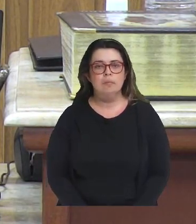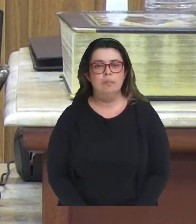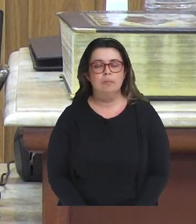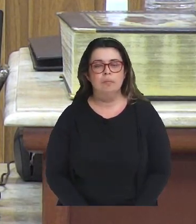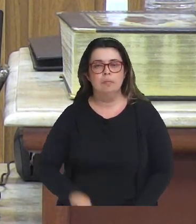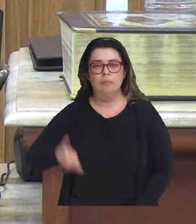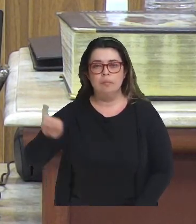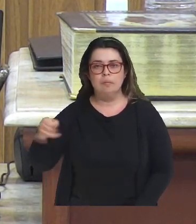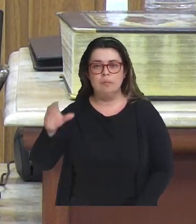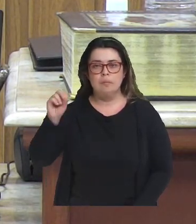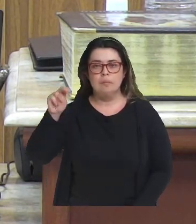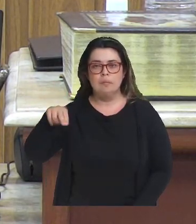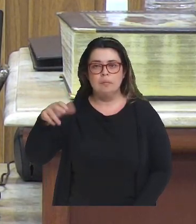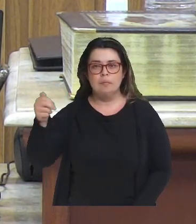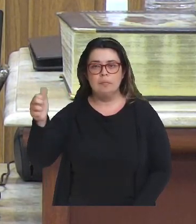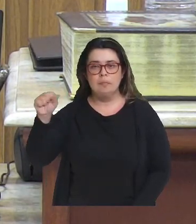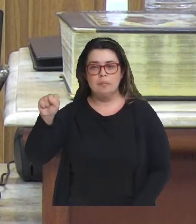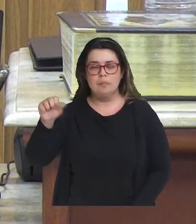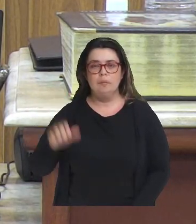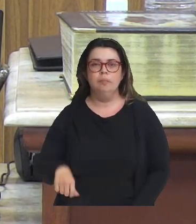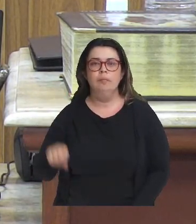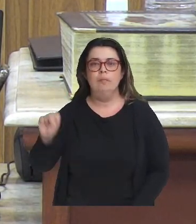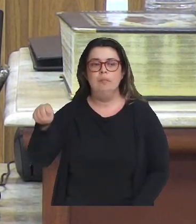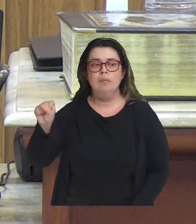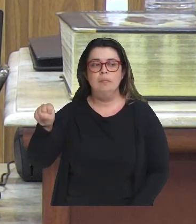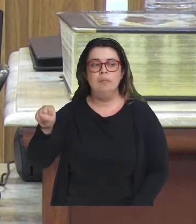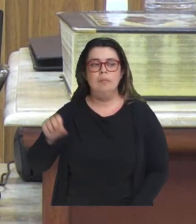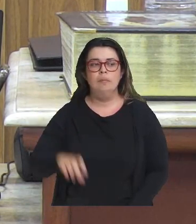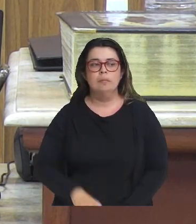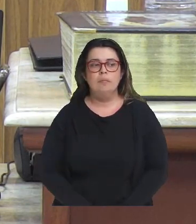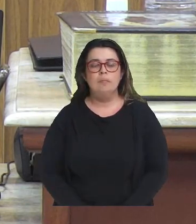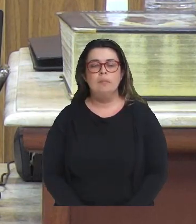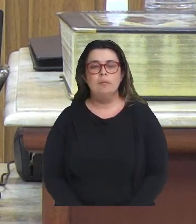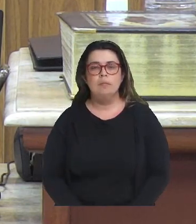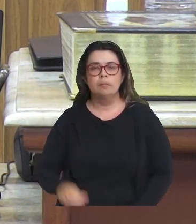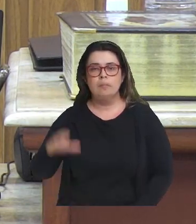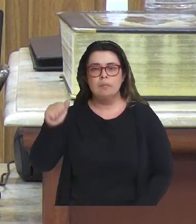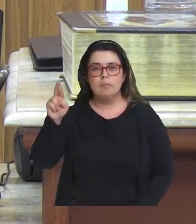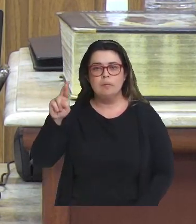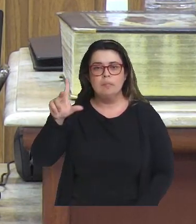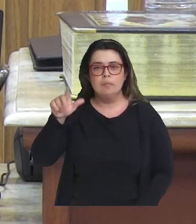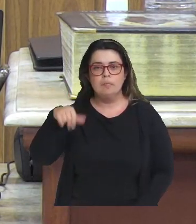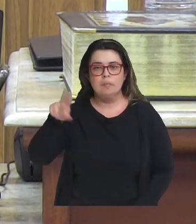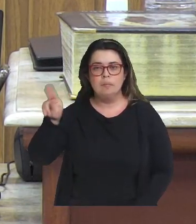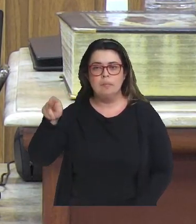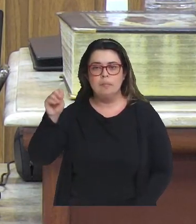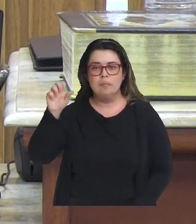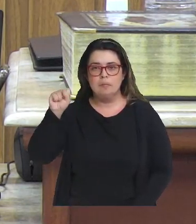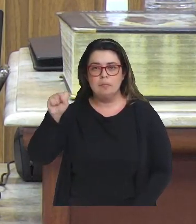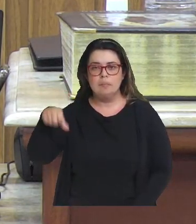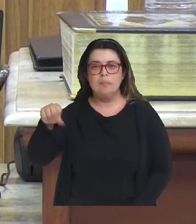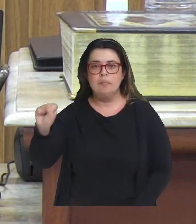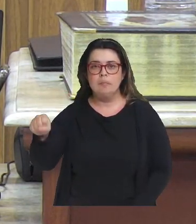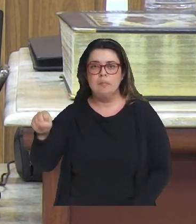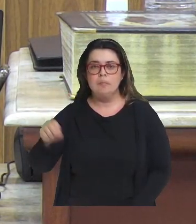Jonas Campos. Jonas Campos vota sim. José Carlos Silva. Carlinhos vota sim.